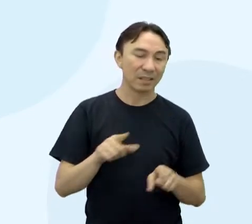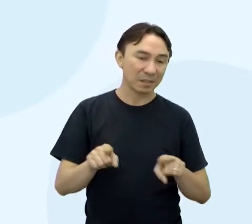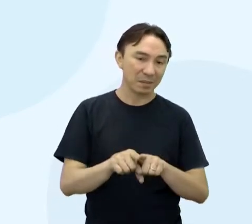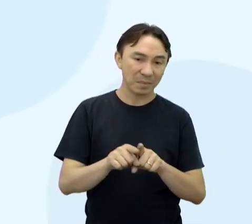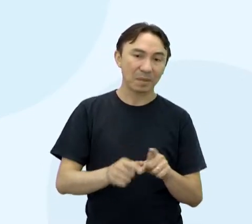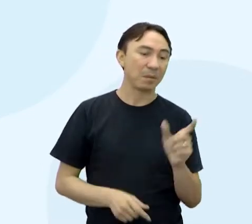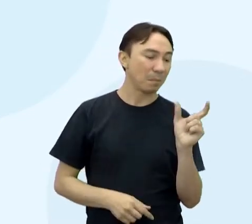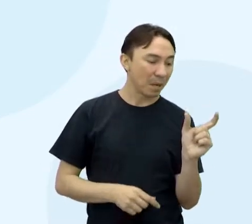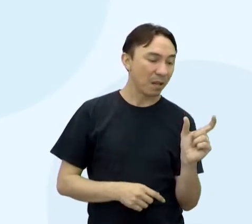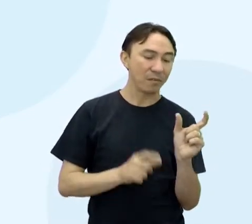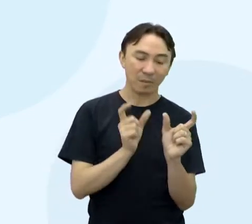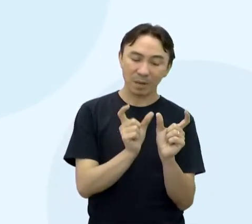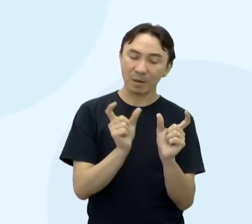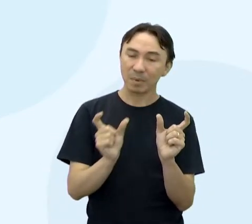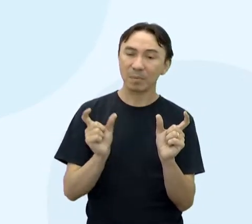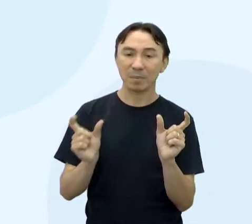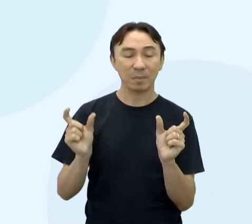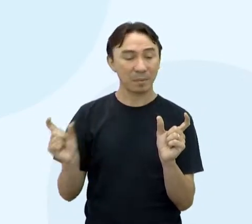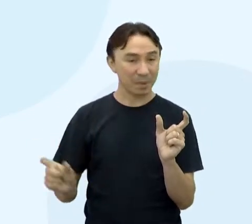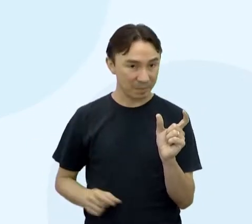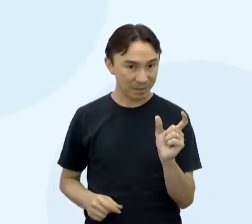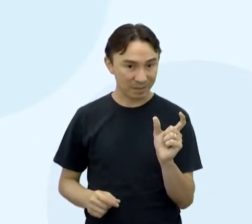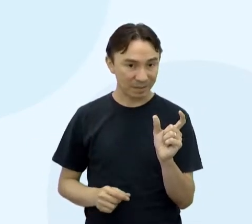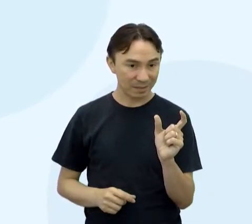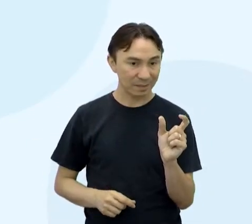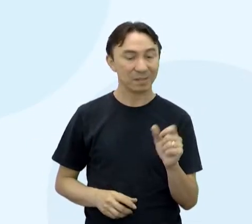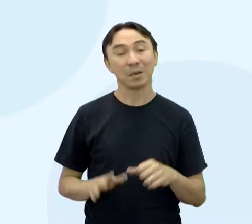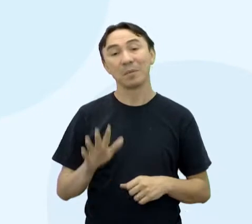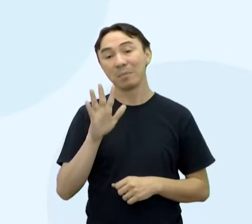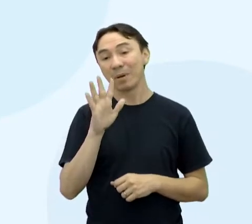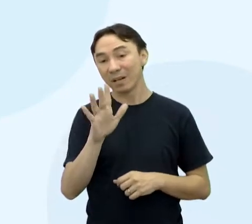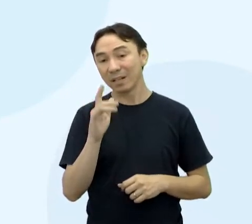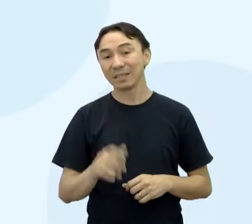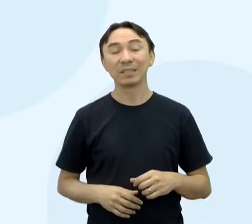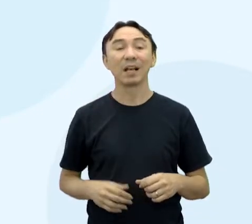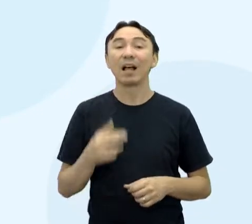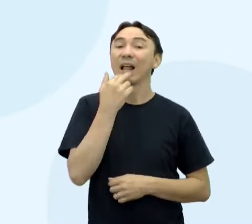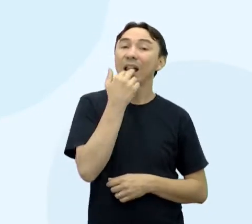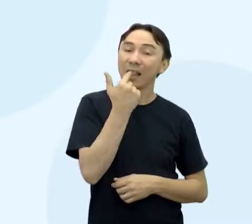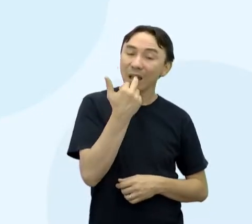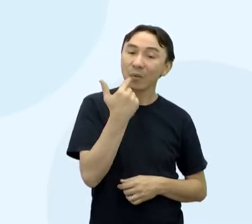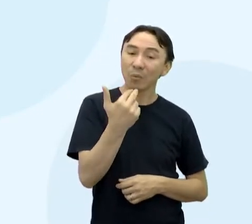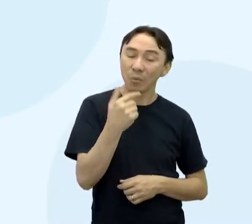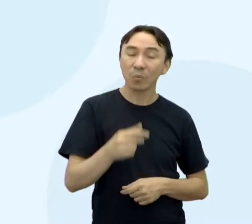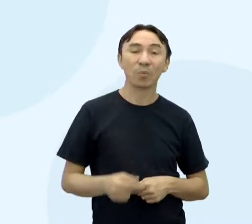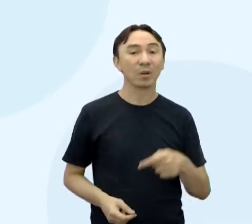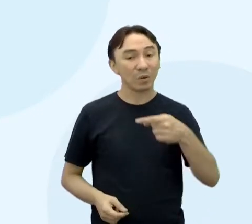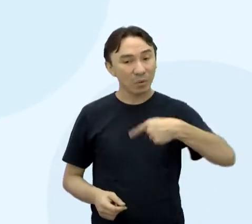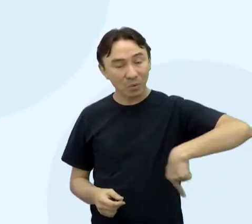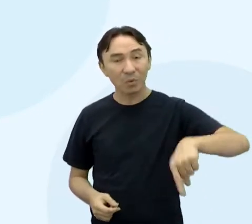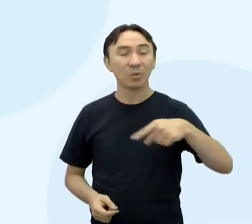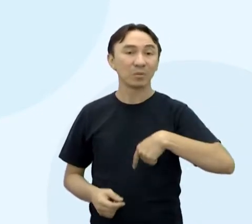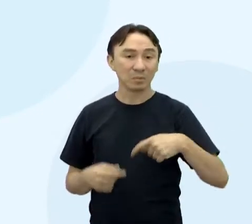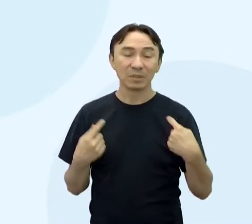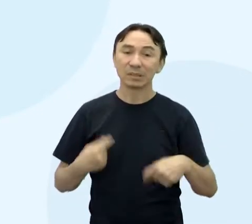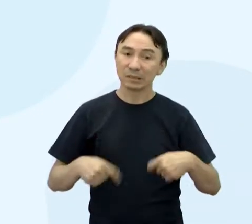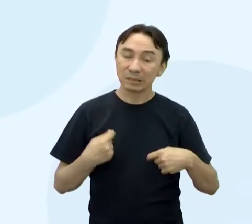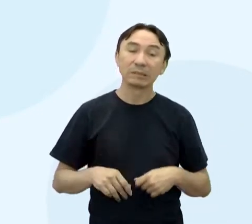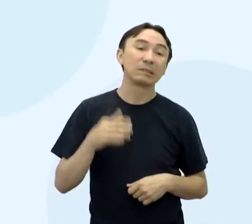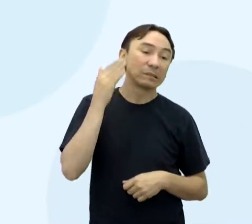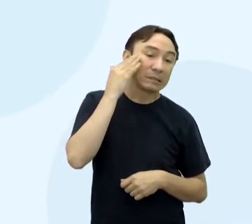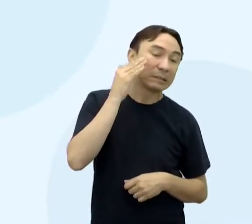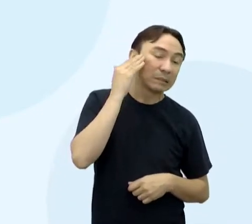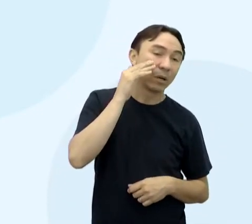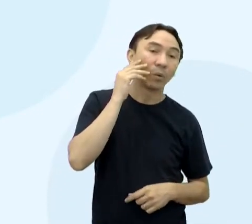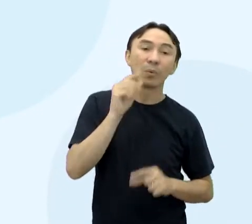tá? Mas não podemos deixar de entendê-la como uma forma em que todas as experiências históricas de uma